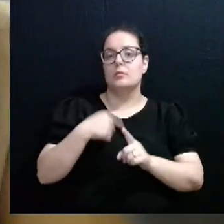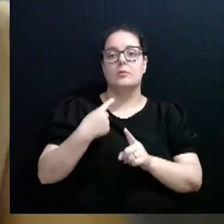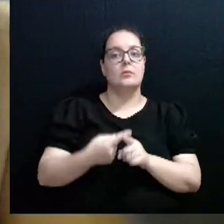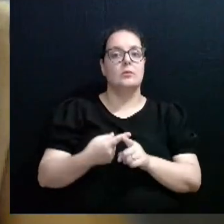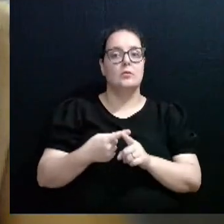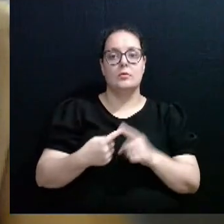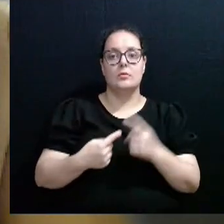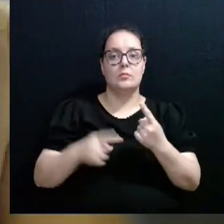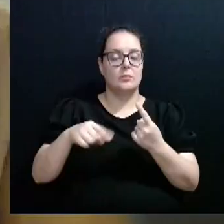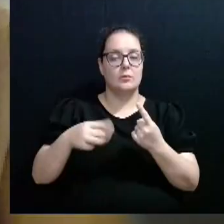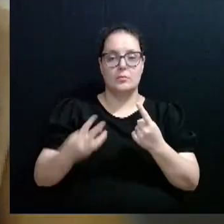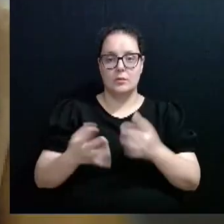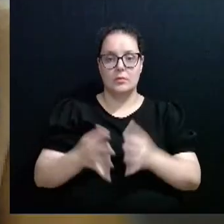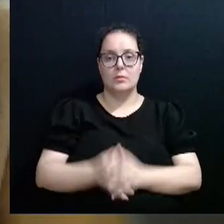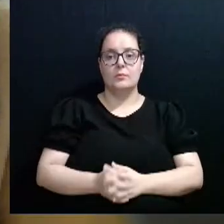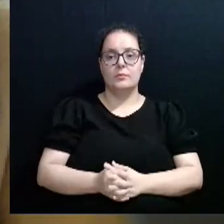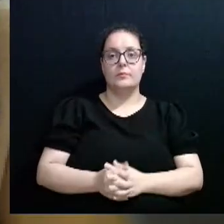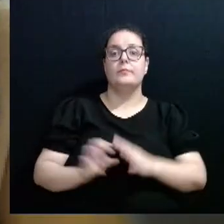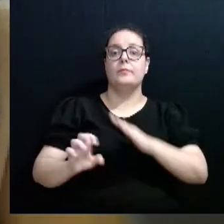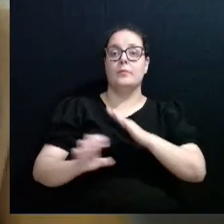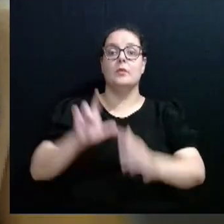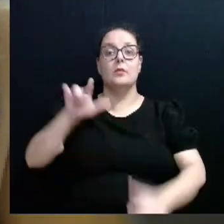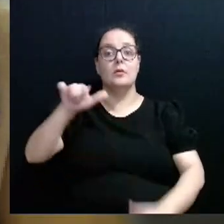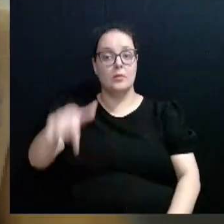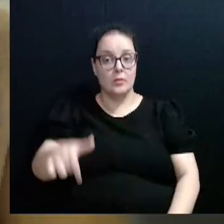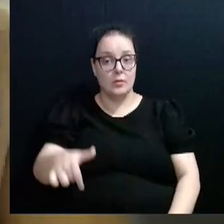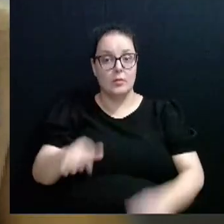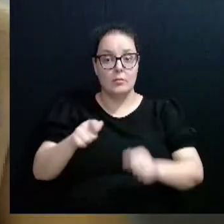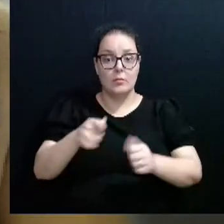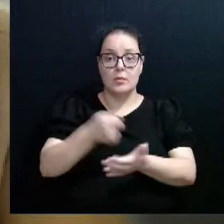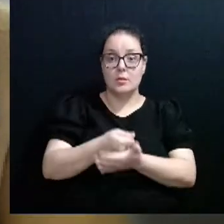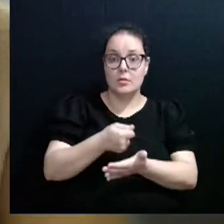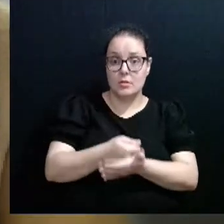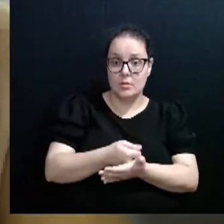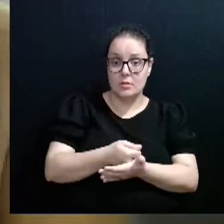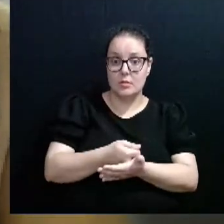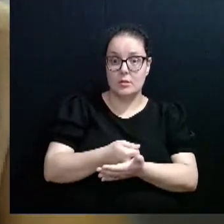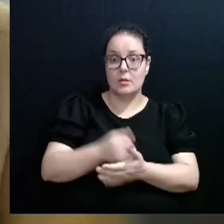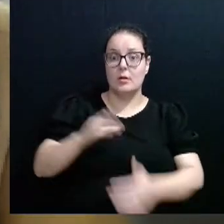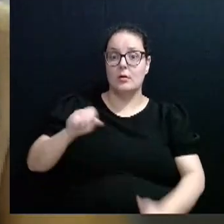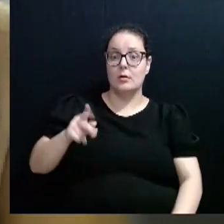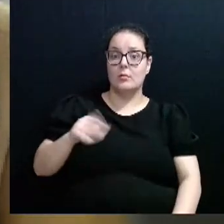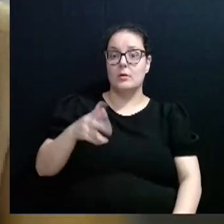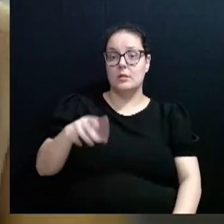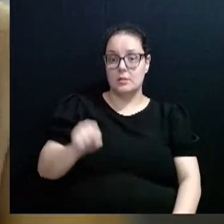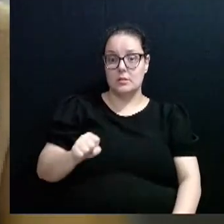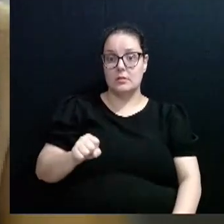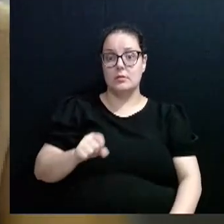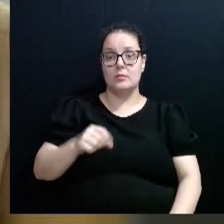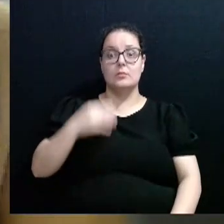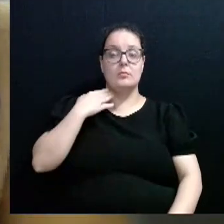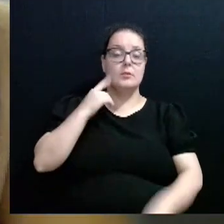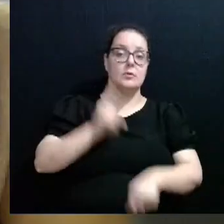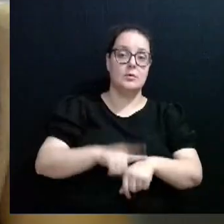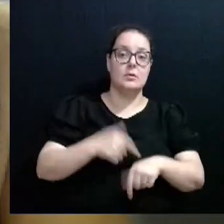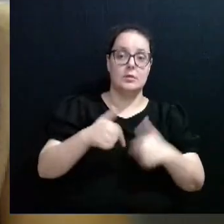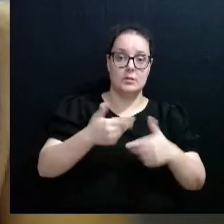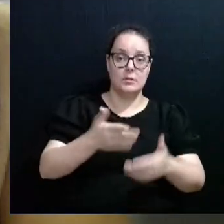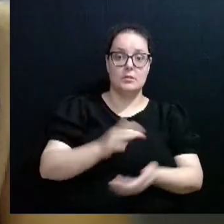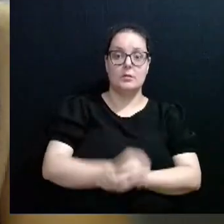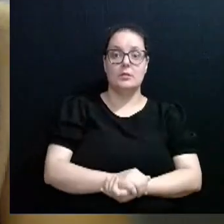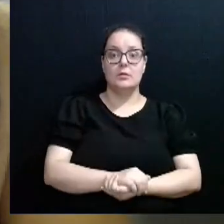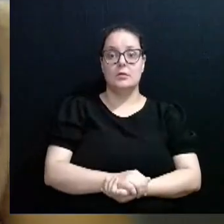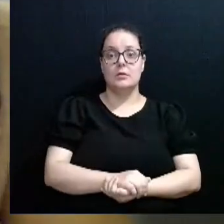a empresa depois pode exigir a compensação do banco de horas desse trabalhador, né? Então,